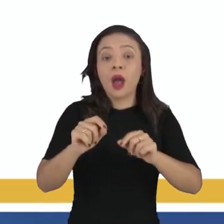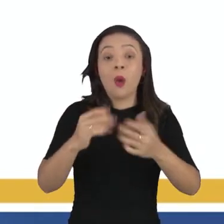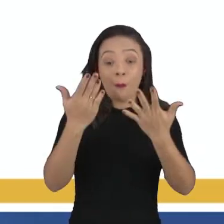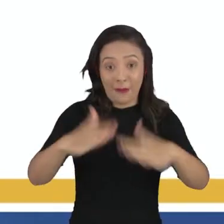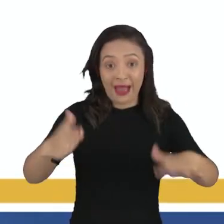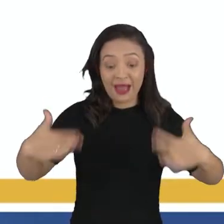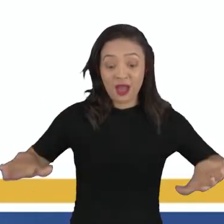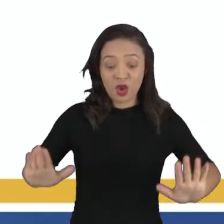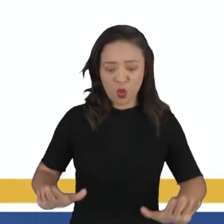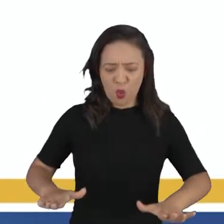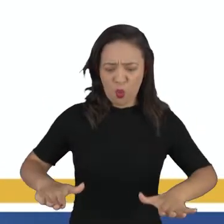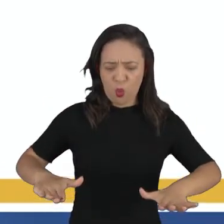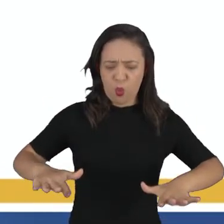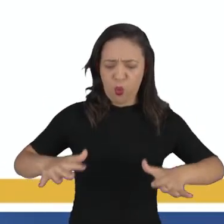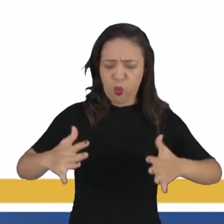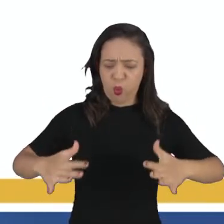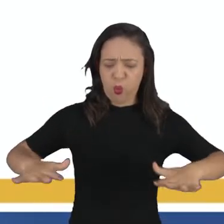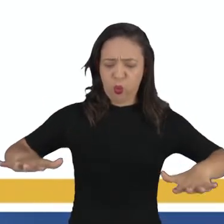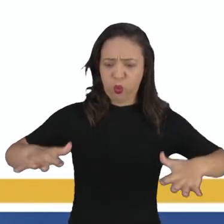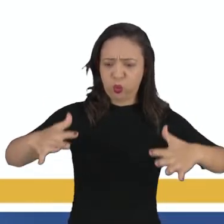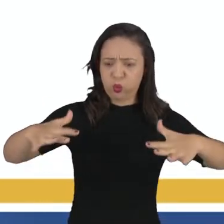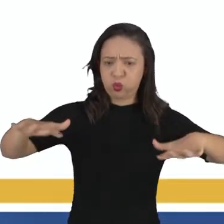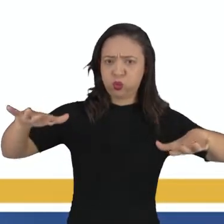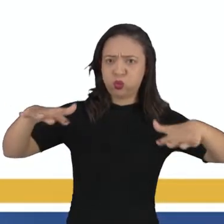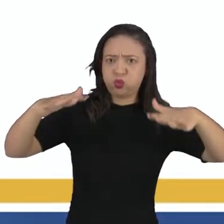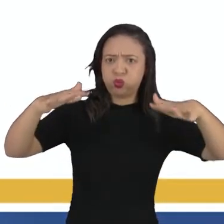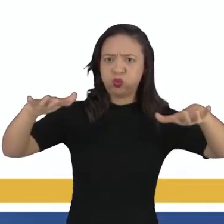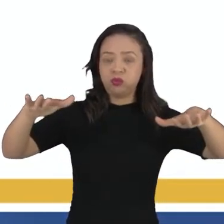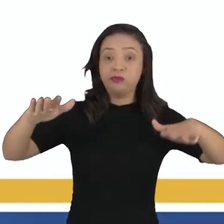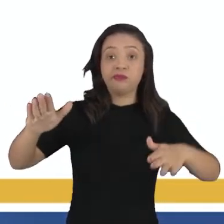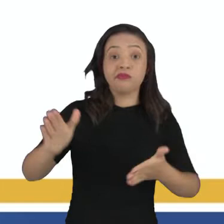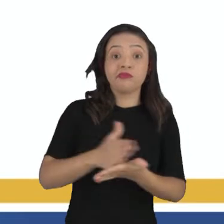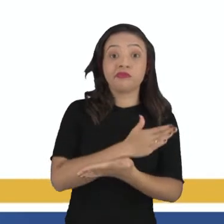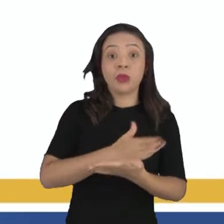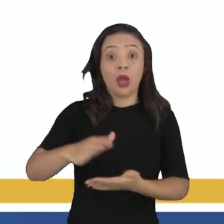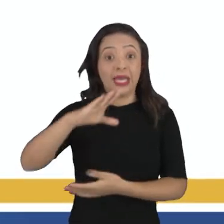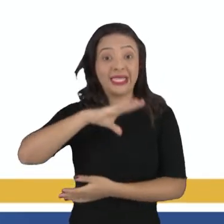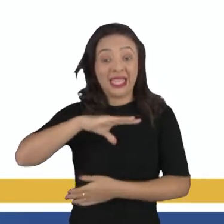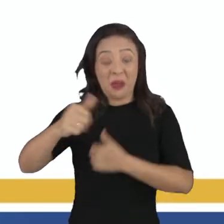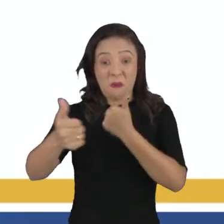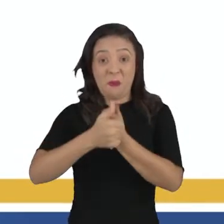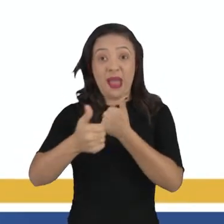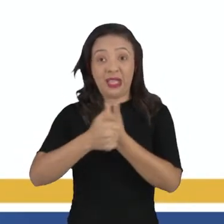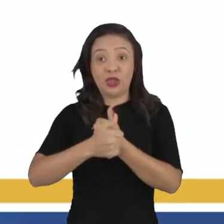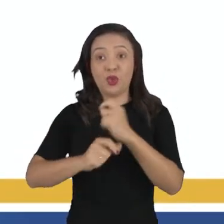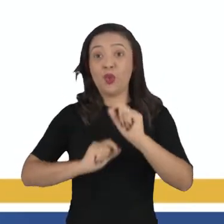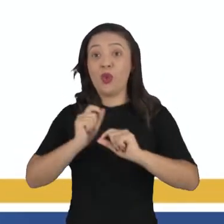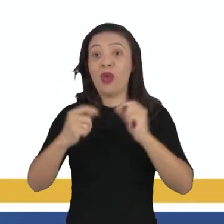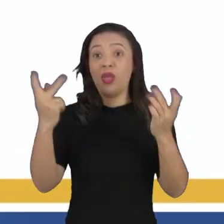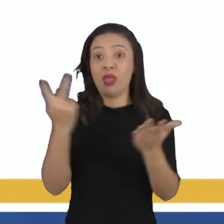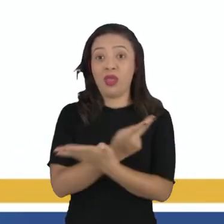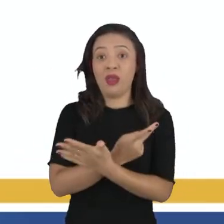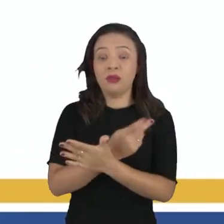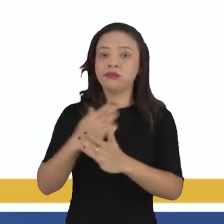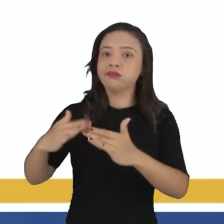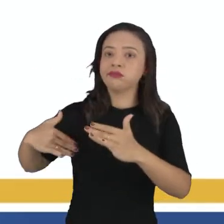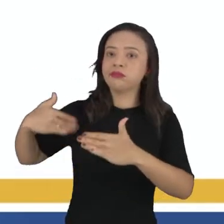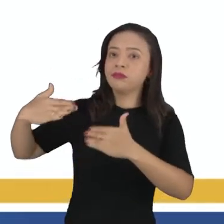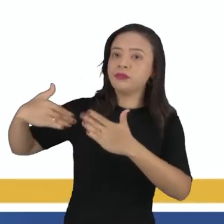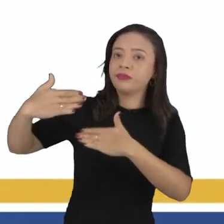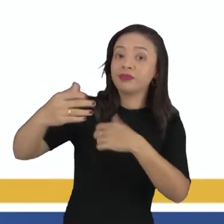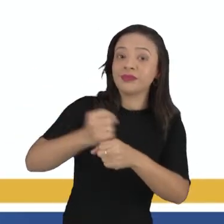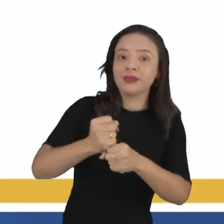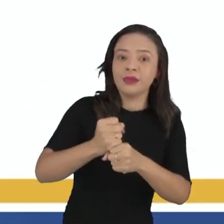nível do mar, né? Aumentando o nível do mar, algumas cidades que se encontram em faixas litorâneas, elas tendem ao longo dos